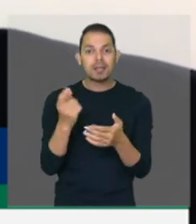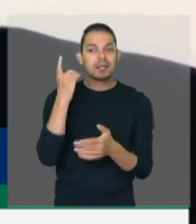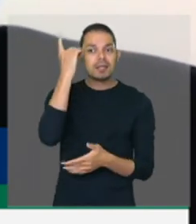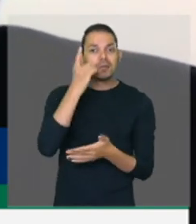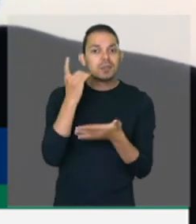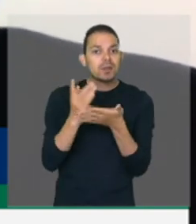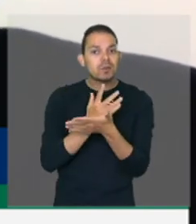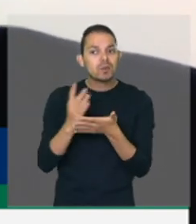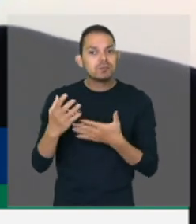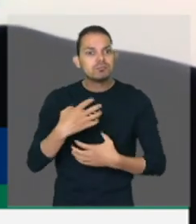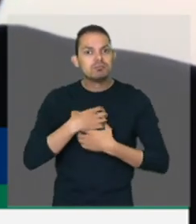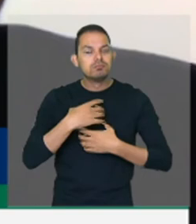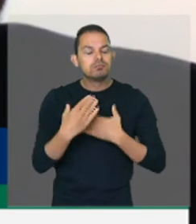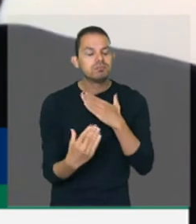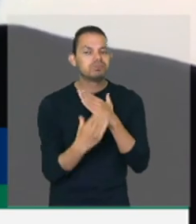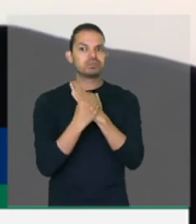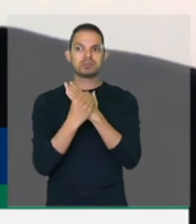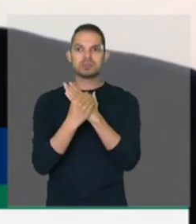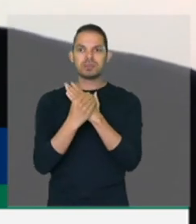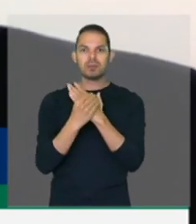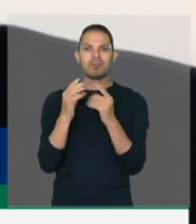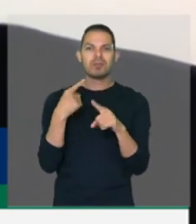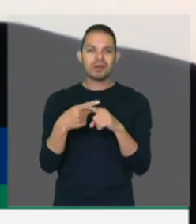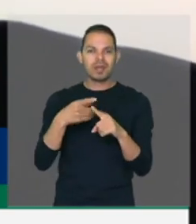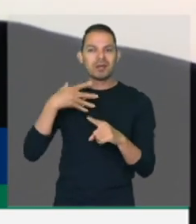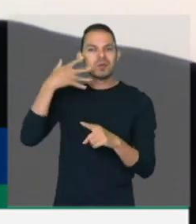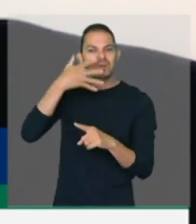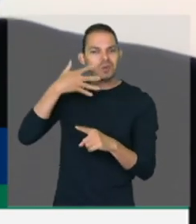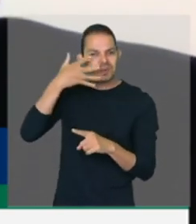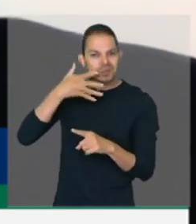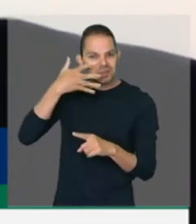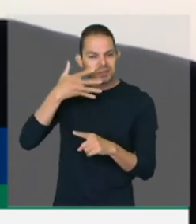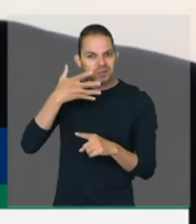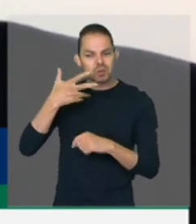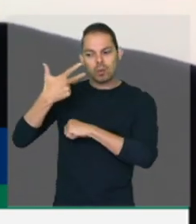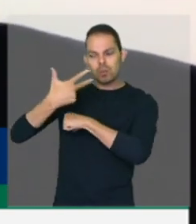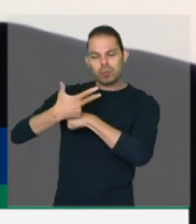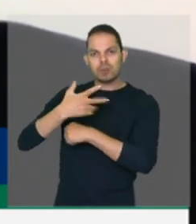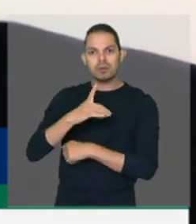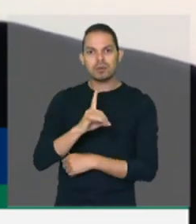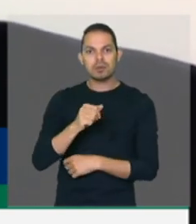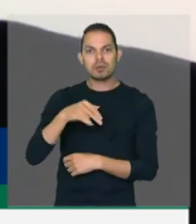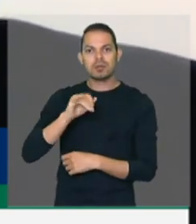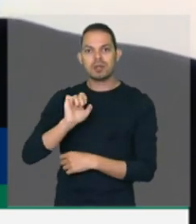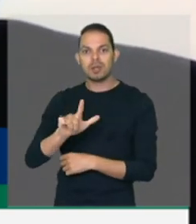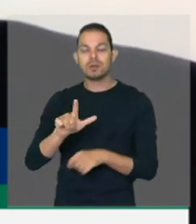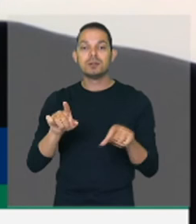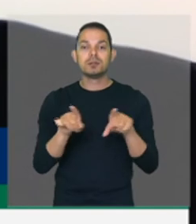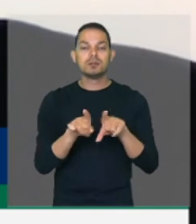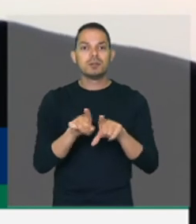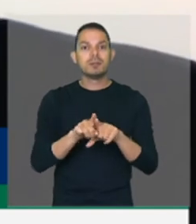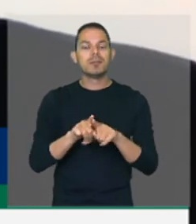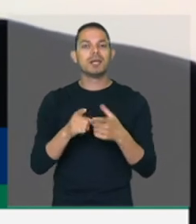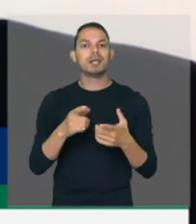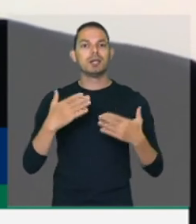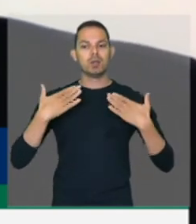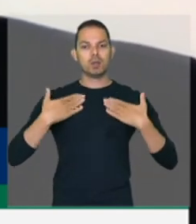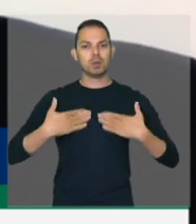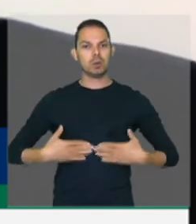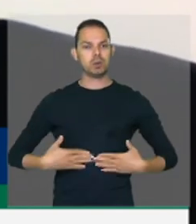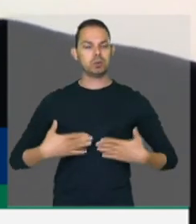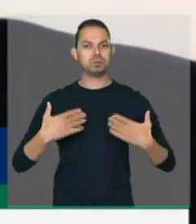sentido ofendidos com as palavras proferidas, com o tom adotado e com os gestos